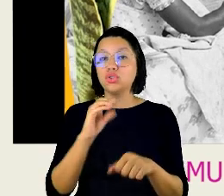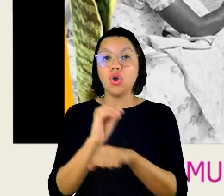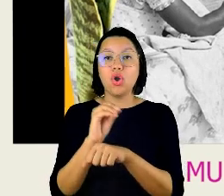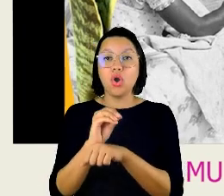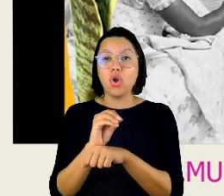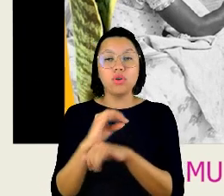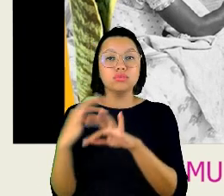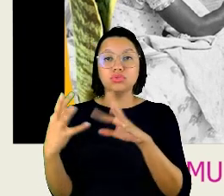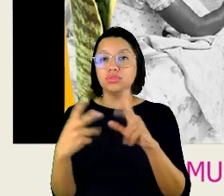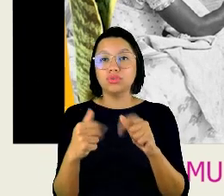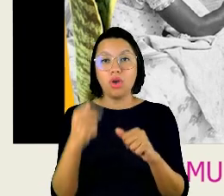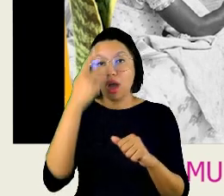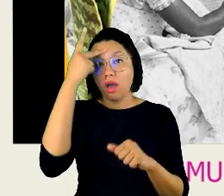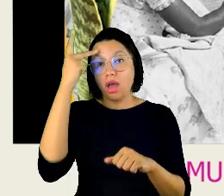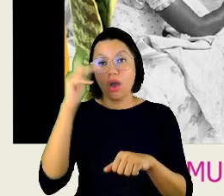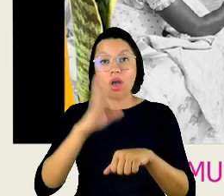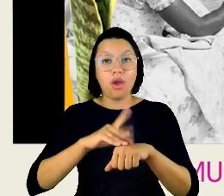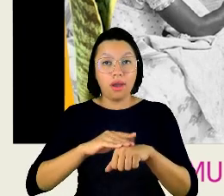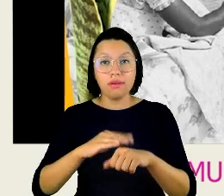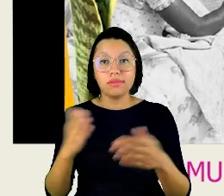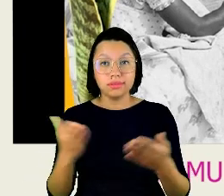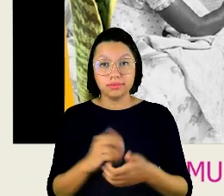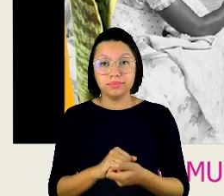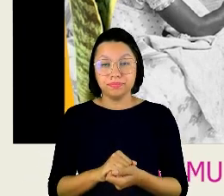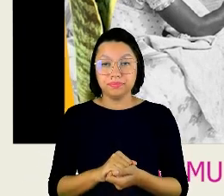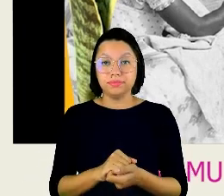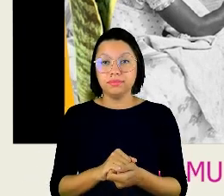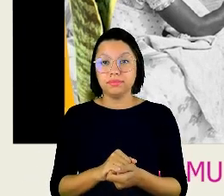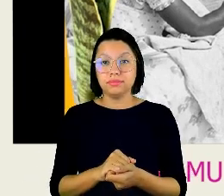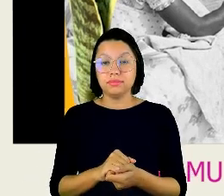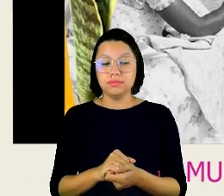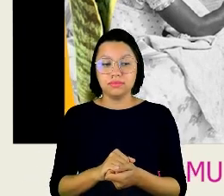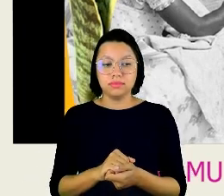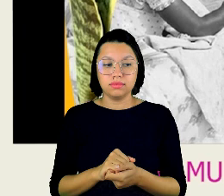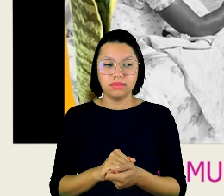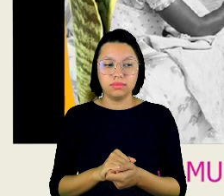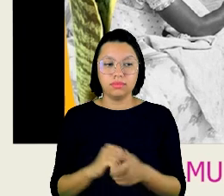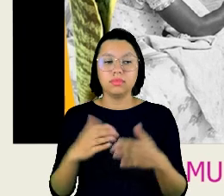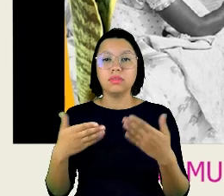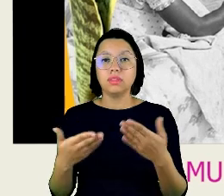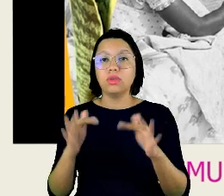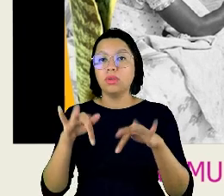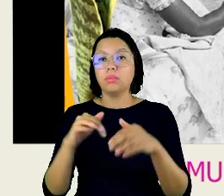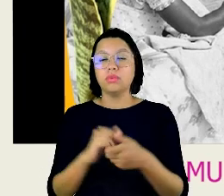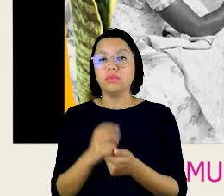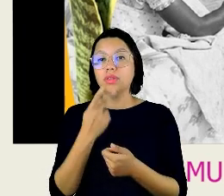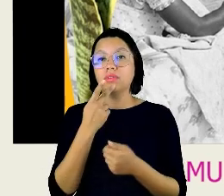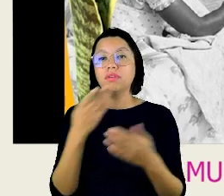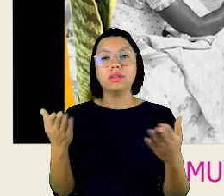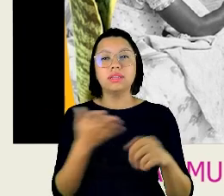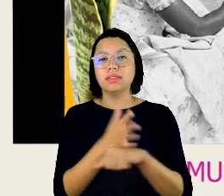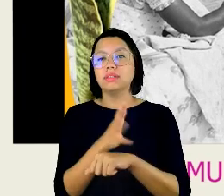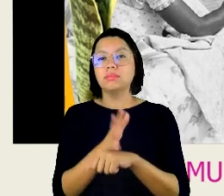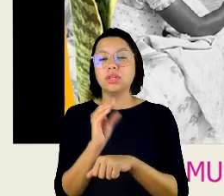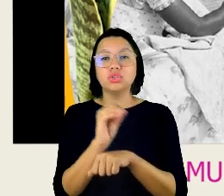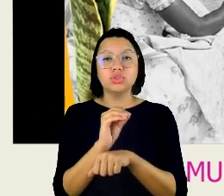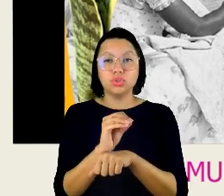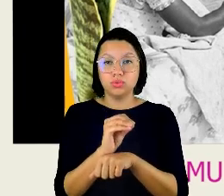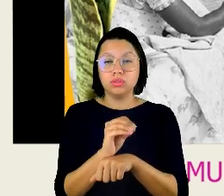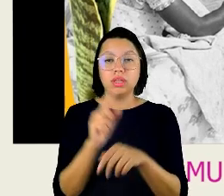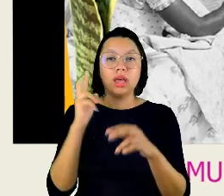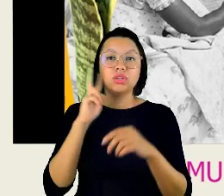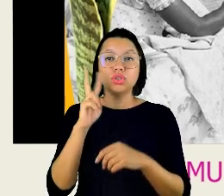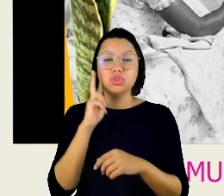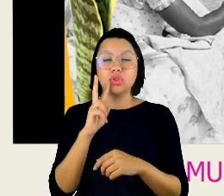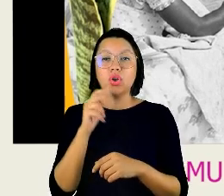cuidando de todo mundo que está adoecendo, né? Então, por fim, falar dessas práticas de cuidado, da